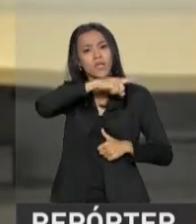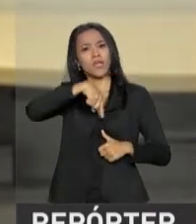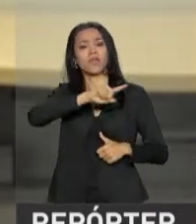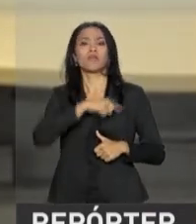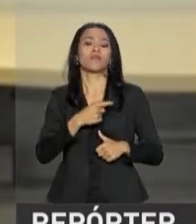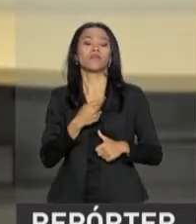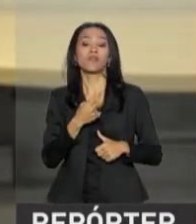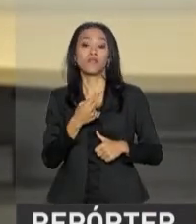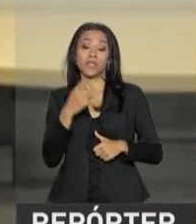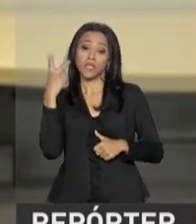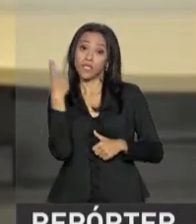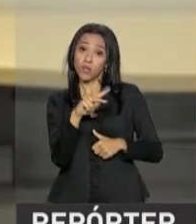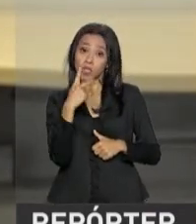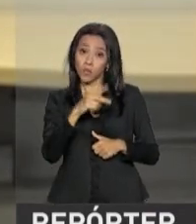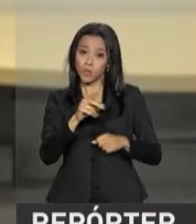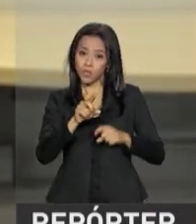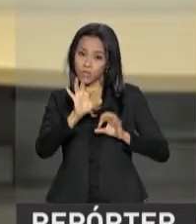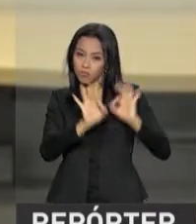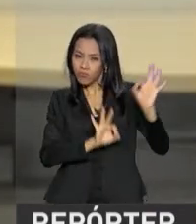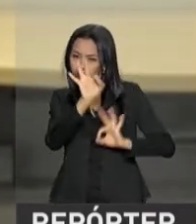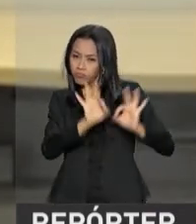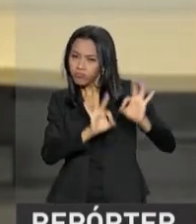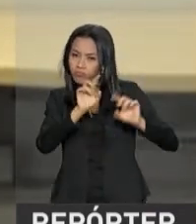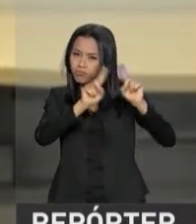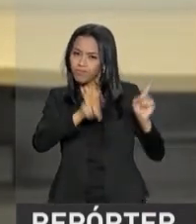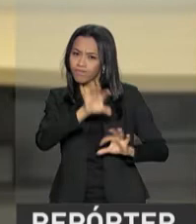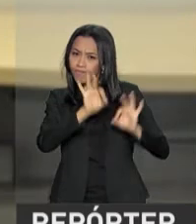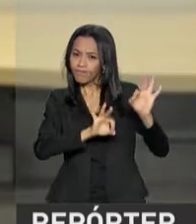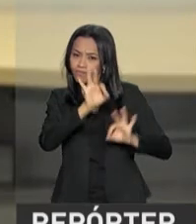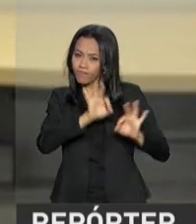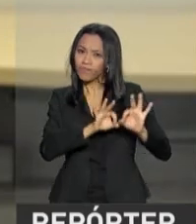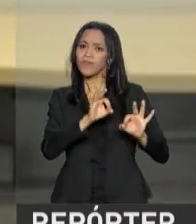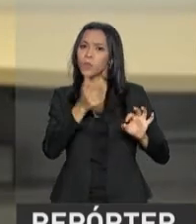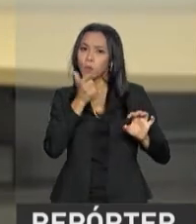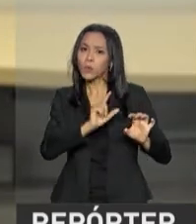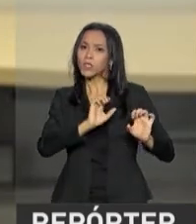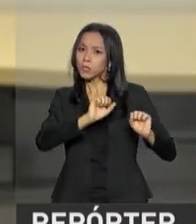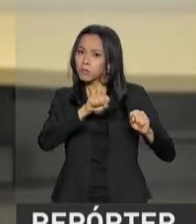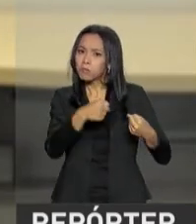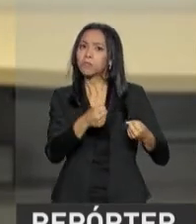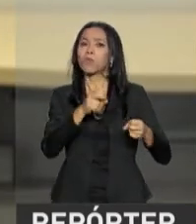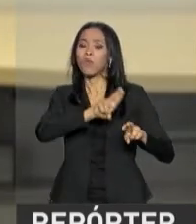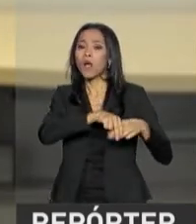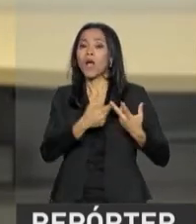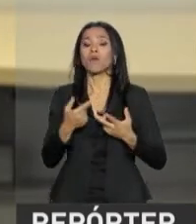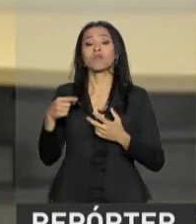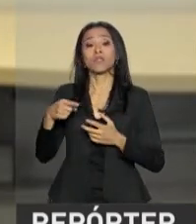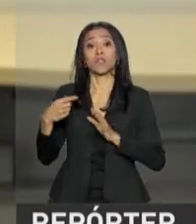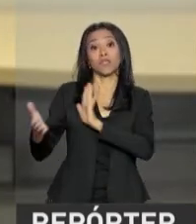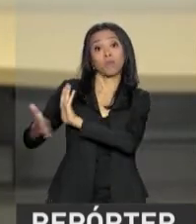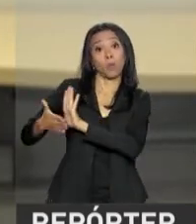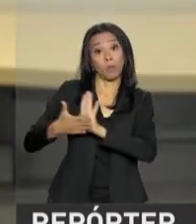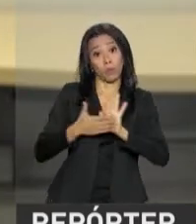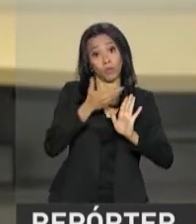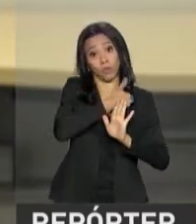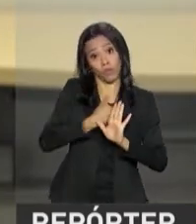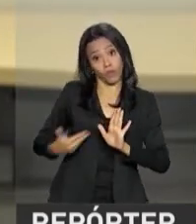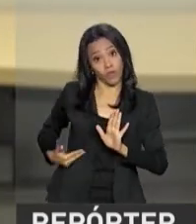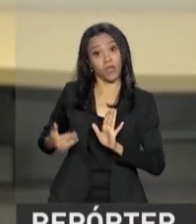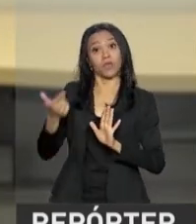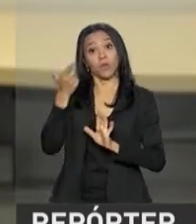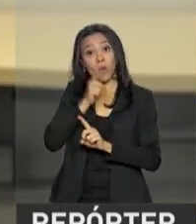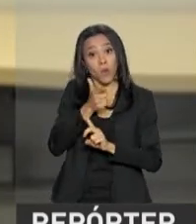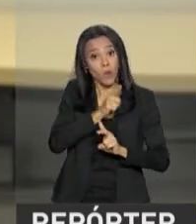incorporando nas suas projeções ganhos de produtividade em função das reformas que a gente já começou a fazer e